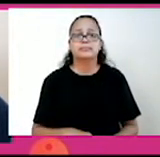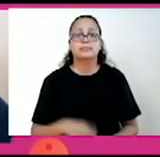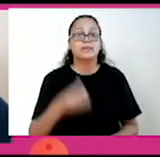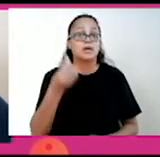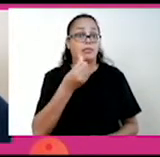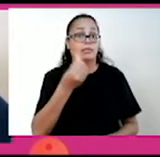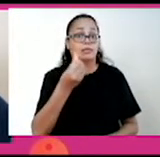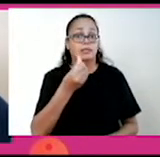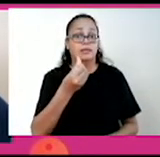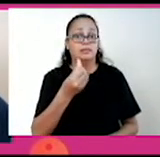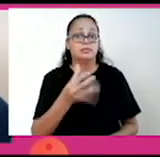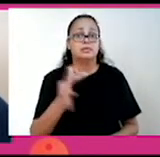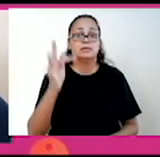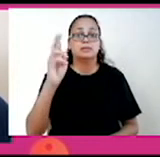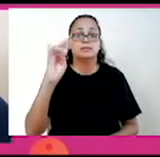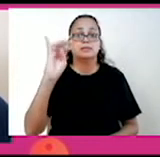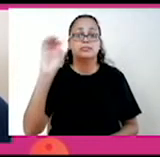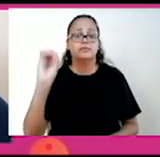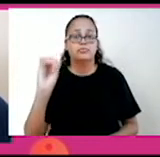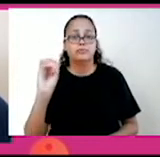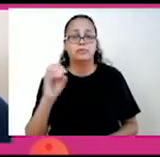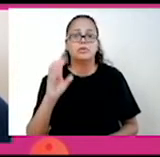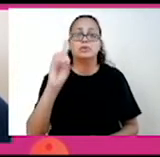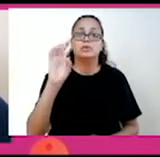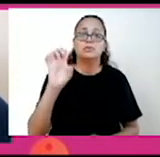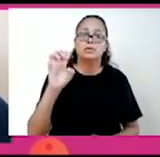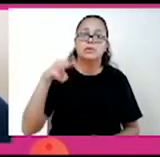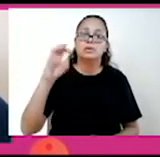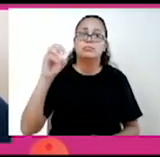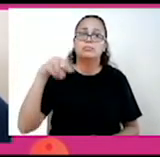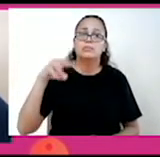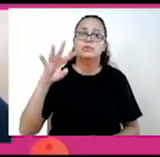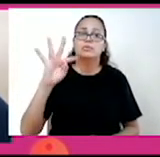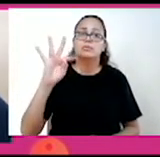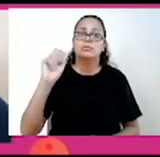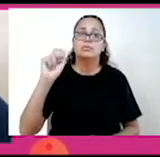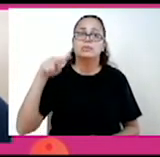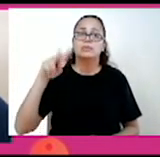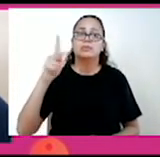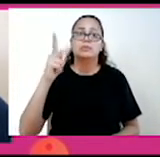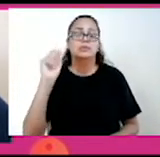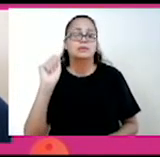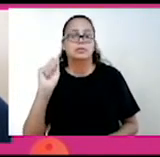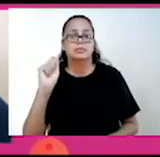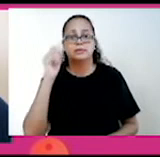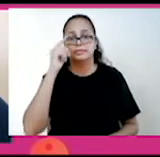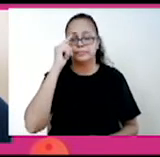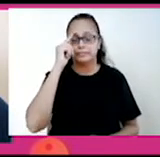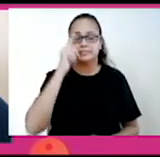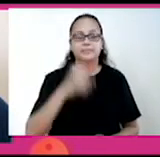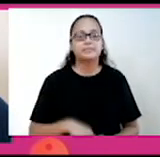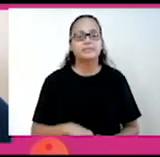Chile. Outro tipo de clima é o frio de montanha, né? Nesse amarelo claro aqui, olha só. Ele acompanha boa parte aqui,